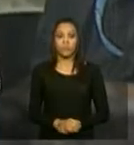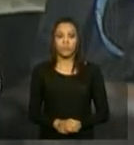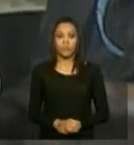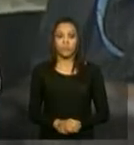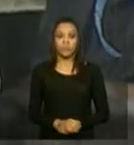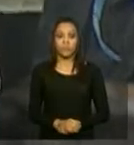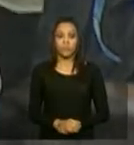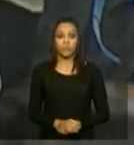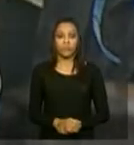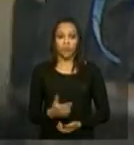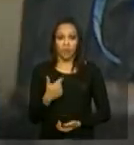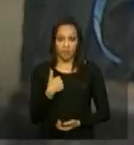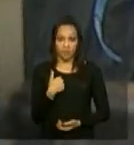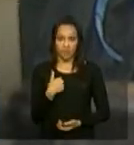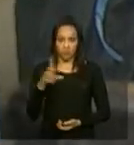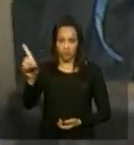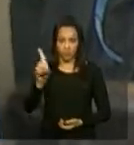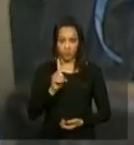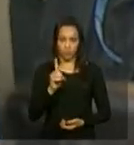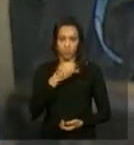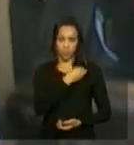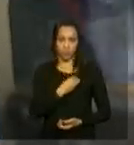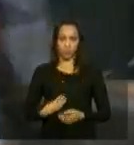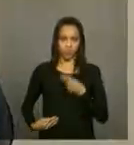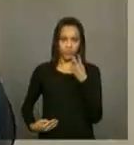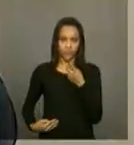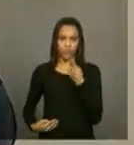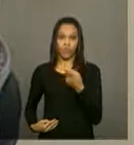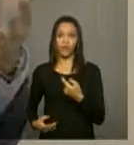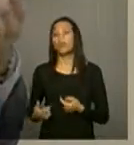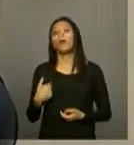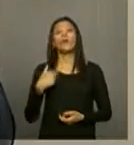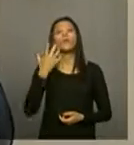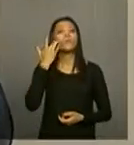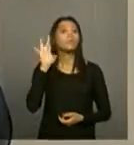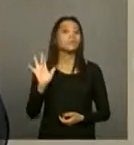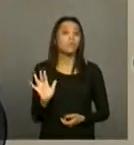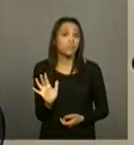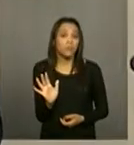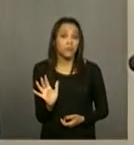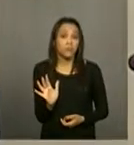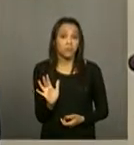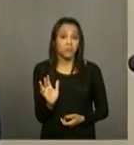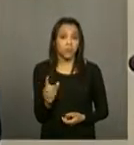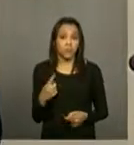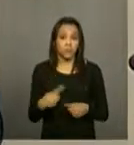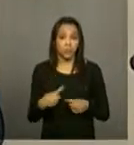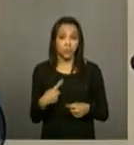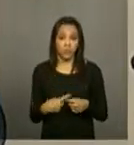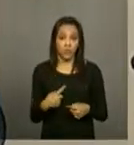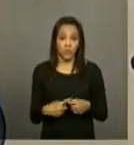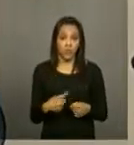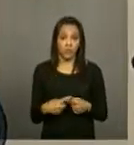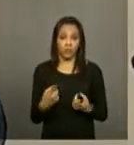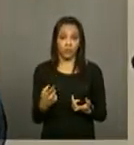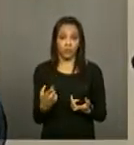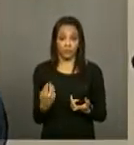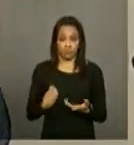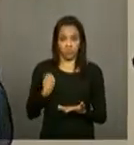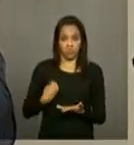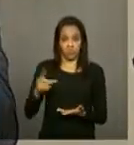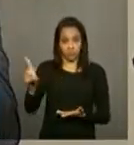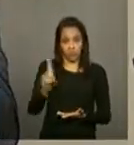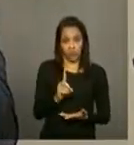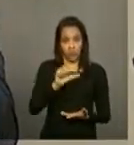eu realmente também não sabia a para o motivo da presença do senador bom mas